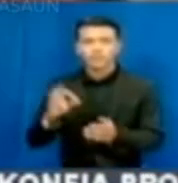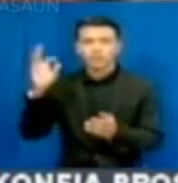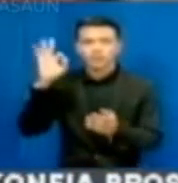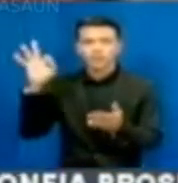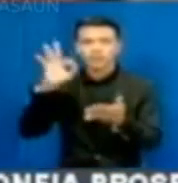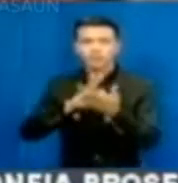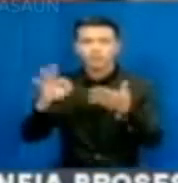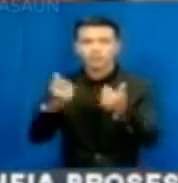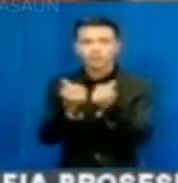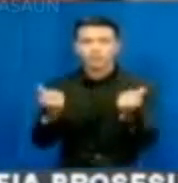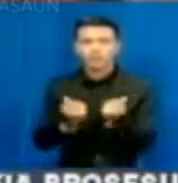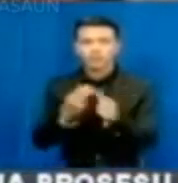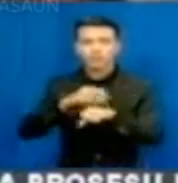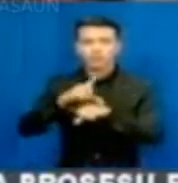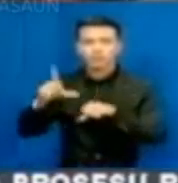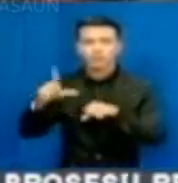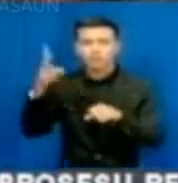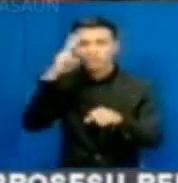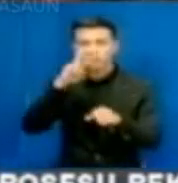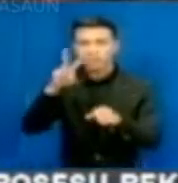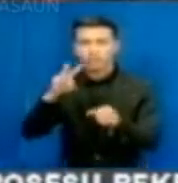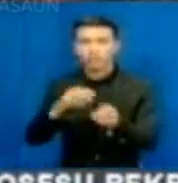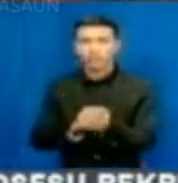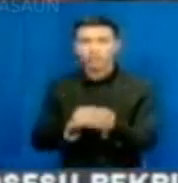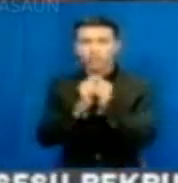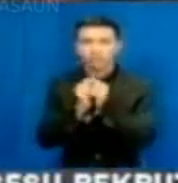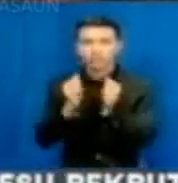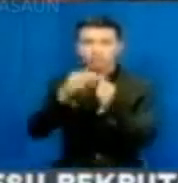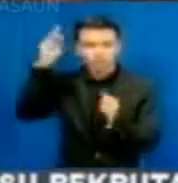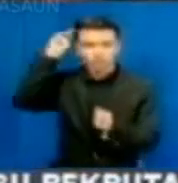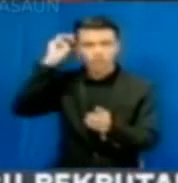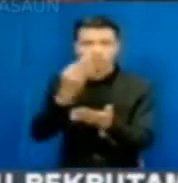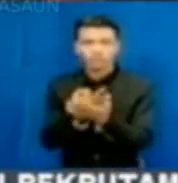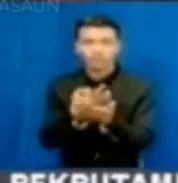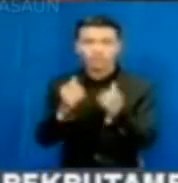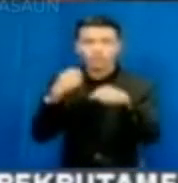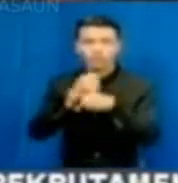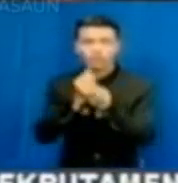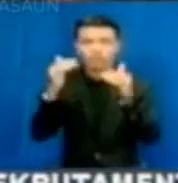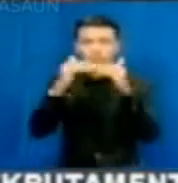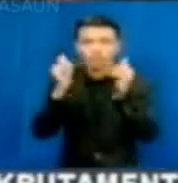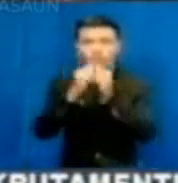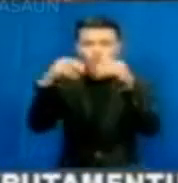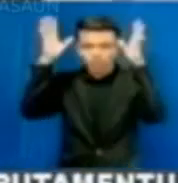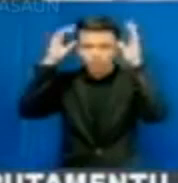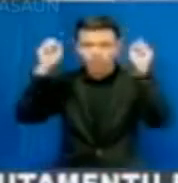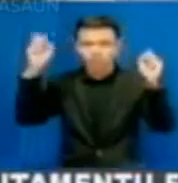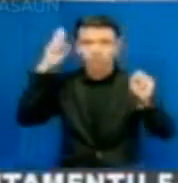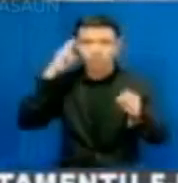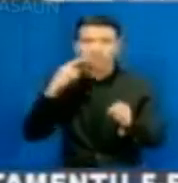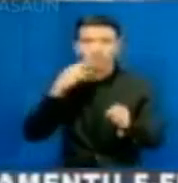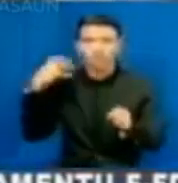Sexta-feira, a Agência Nacional Avaliação, Planeamento e Monitorização, junto com o Ministério de Finanças, ao encontro com o Presidente da República, José Ramos Horta,